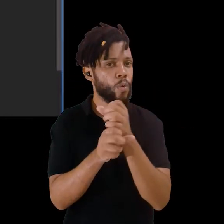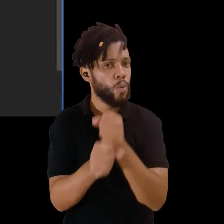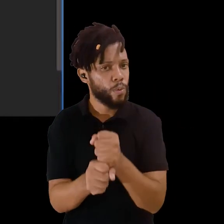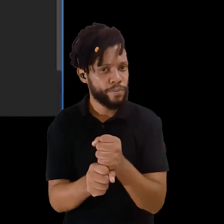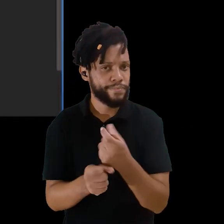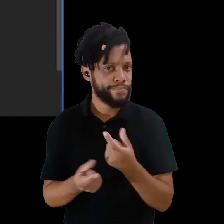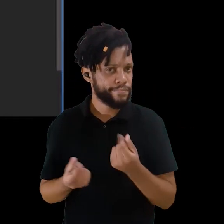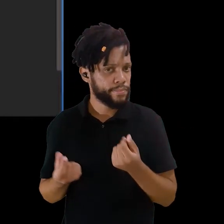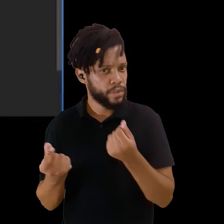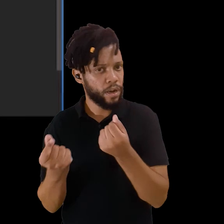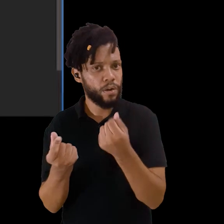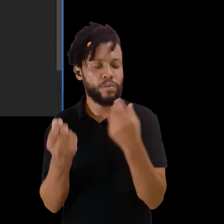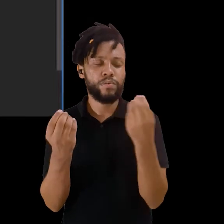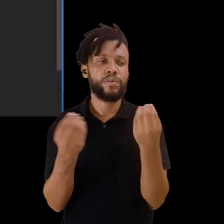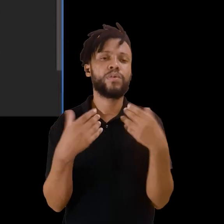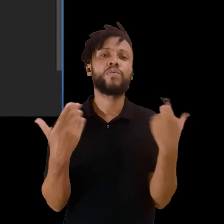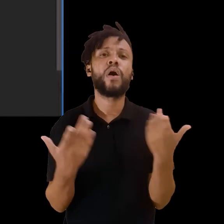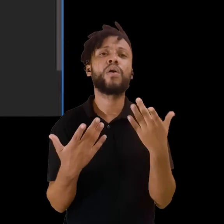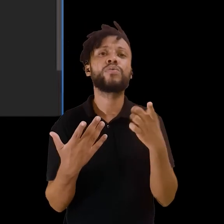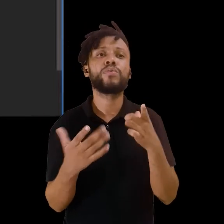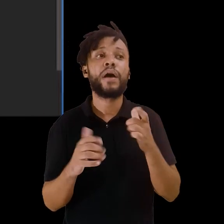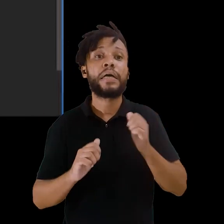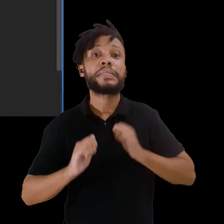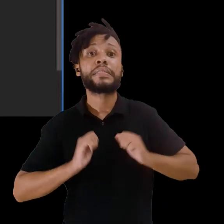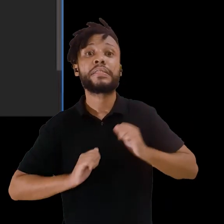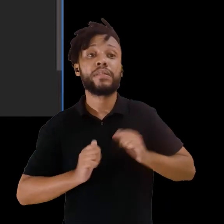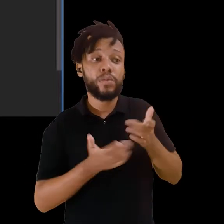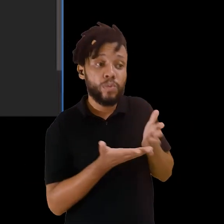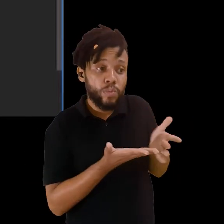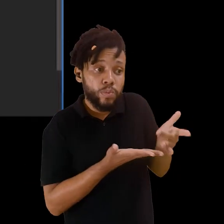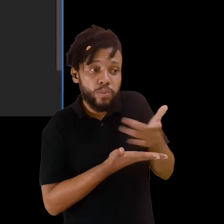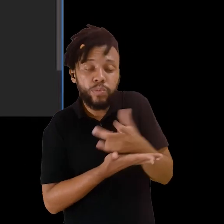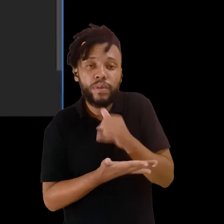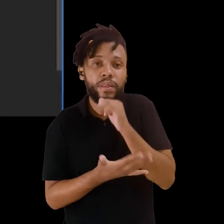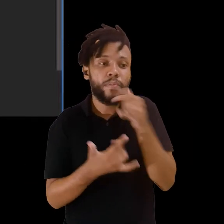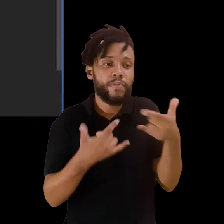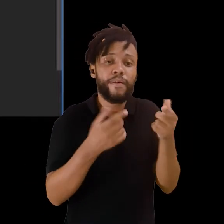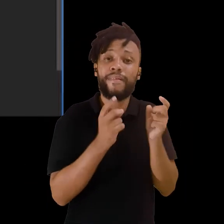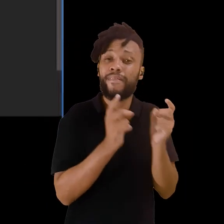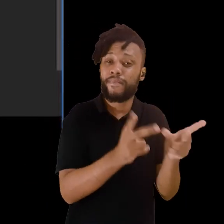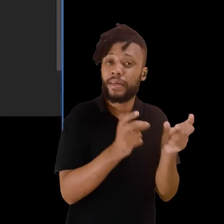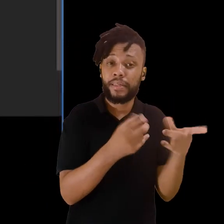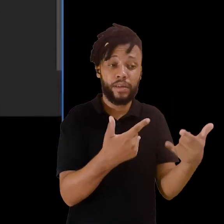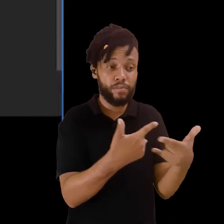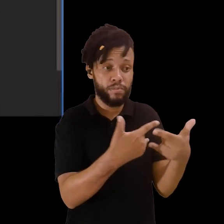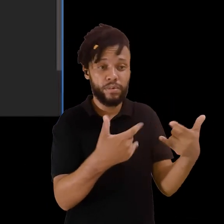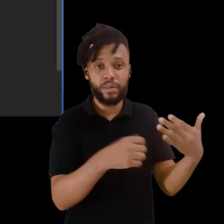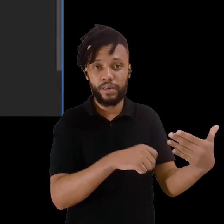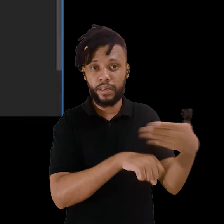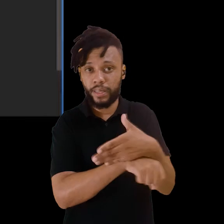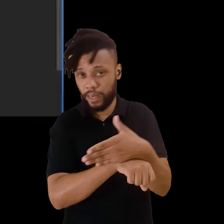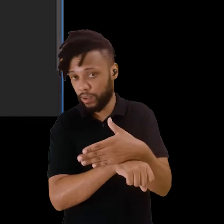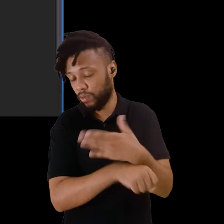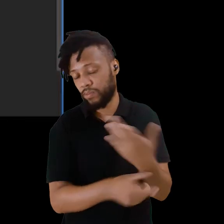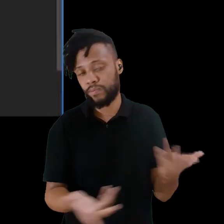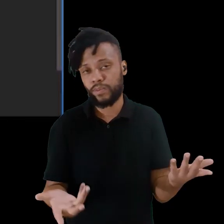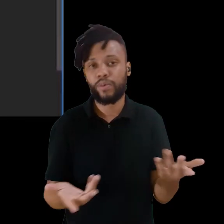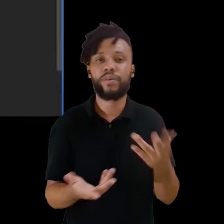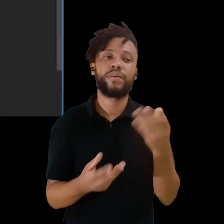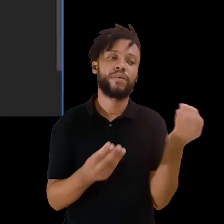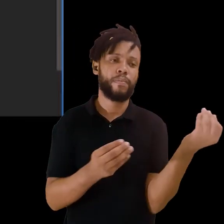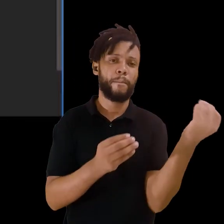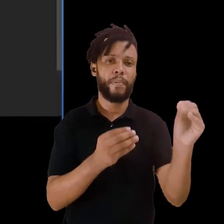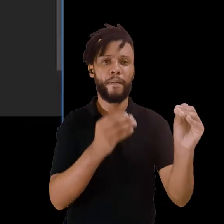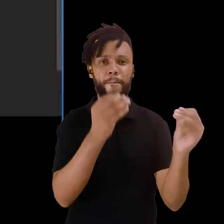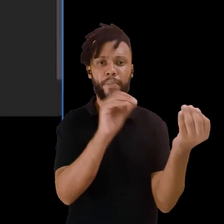disso e qual é, no caso, a sua expectativa de receita com bilheteria, por exemplo, tá? Isso também vai ser preenchido,